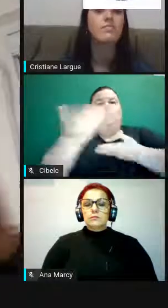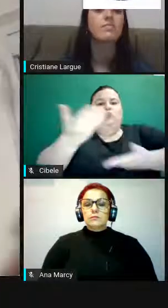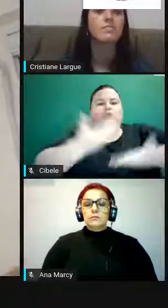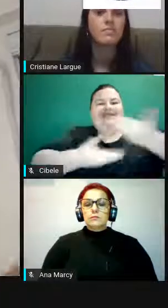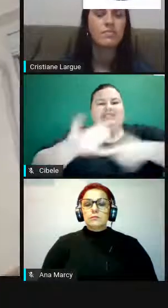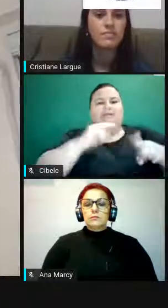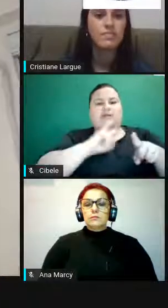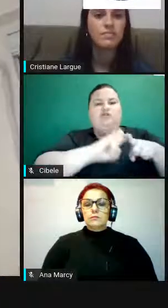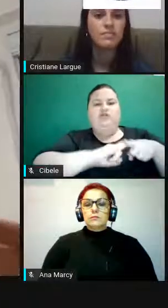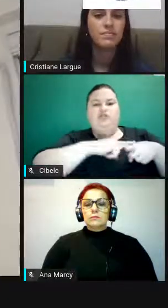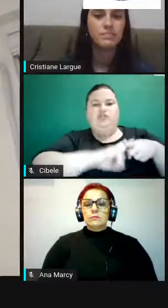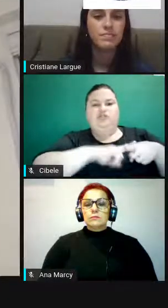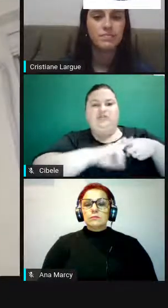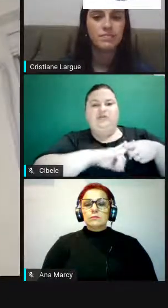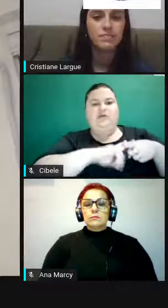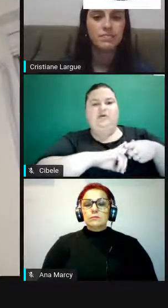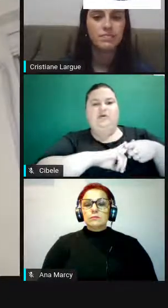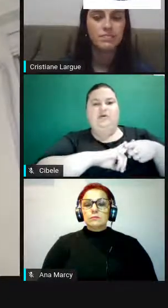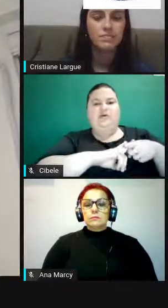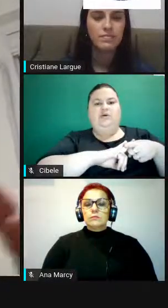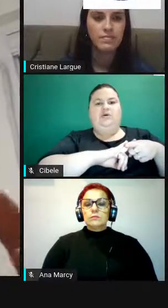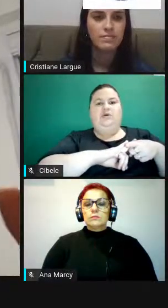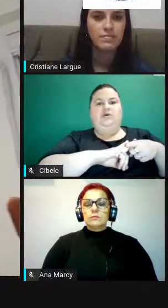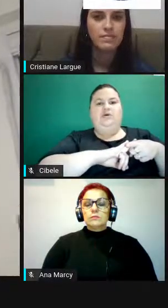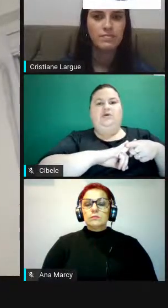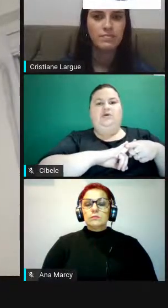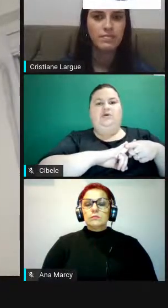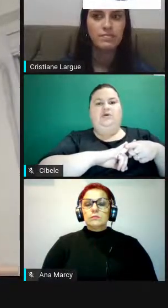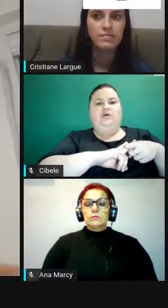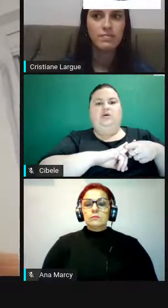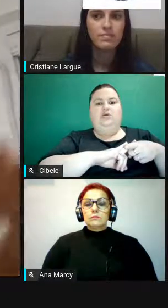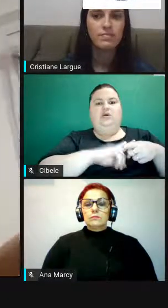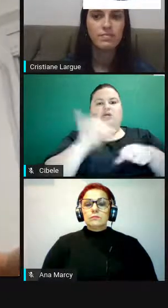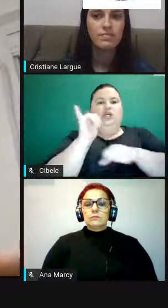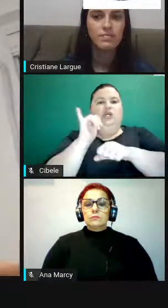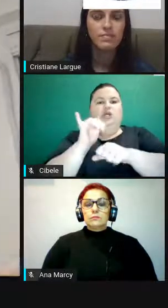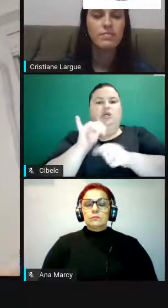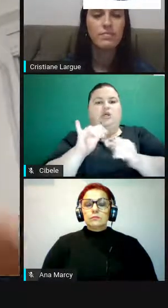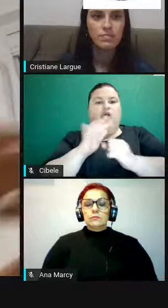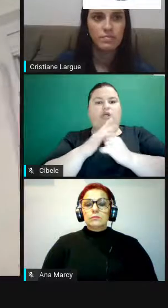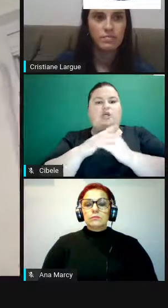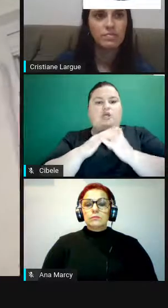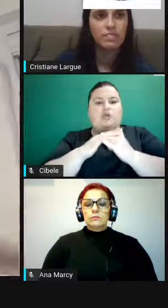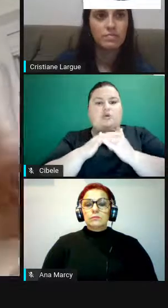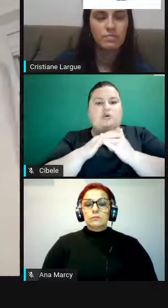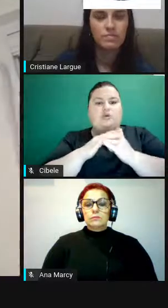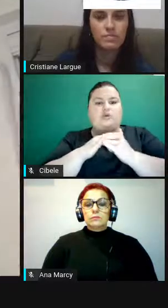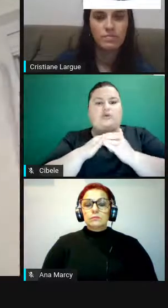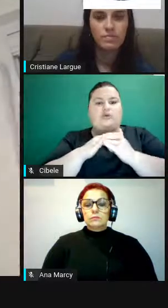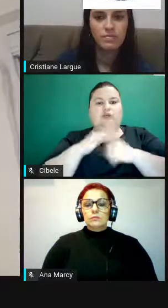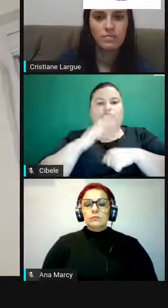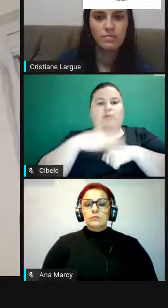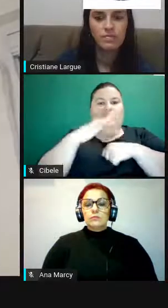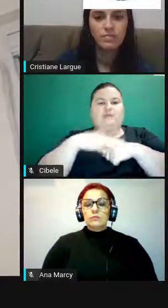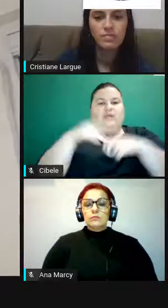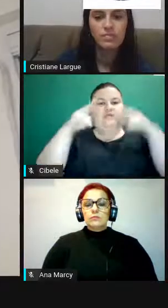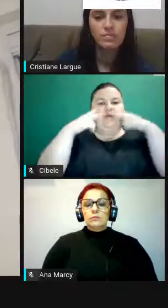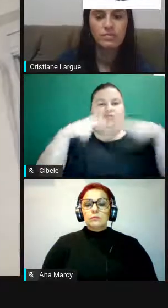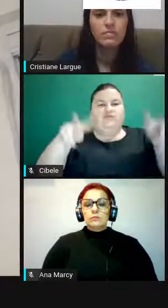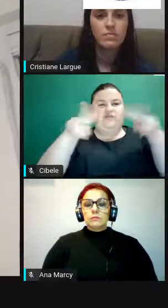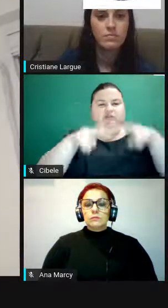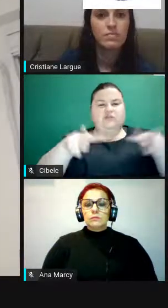compraram simplesmente por um vídeo que não tá fazendo nada né que no YouTube tem mais isso à medida que o vídeo vai ser mais visualizado e vai passando o tempo